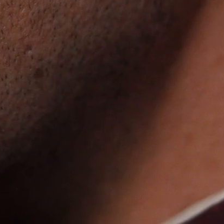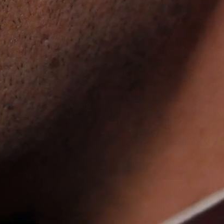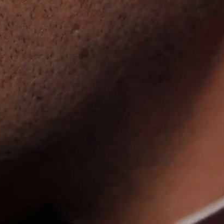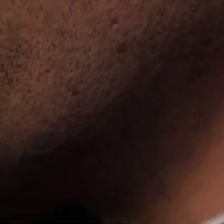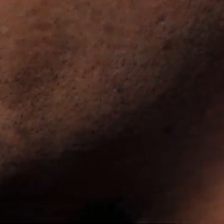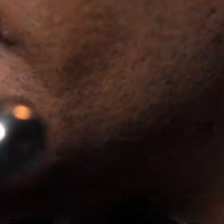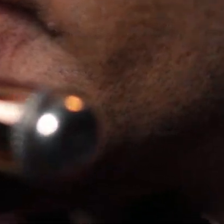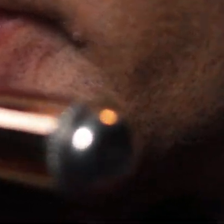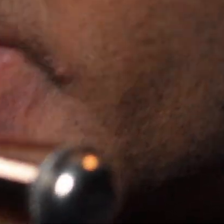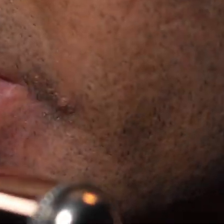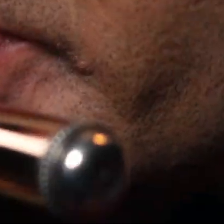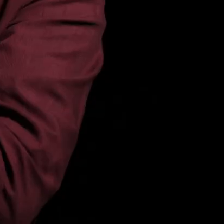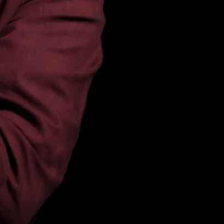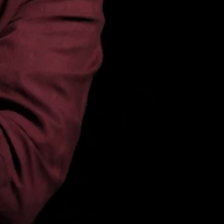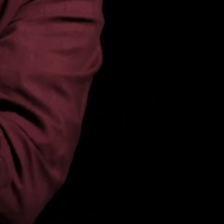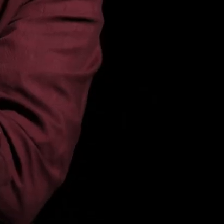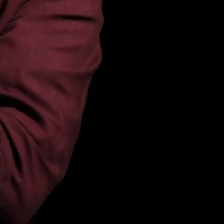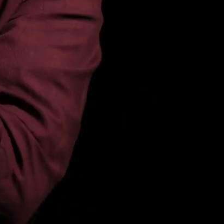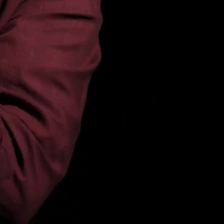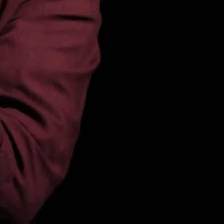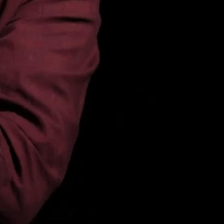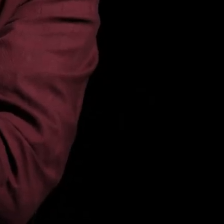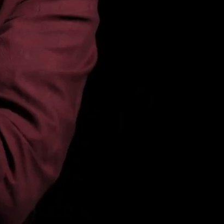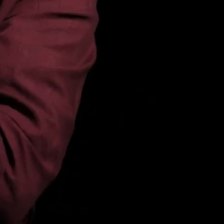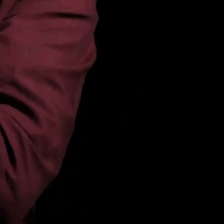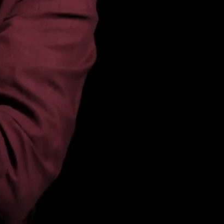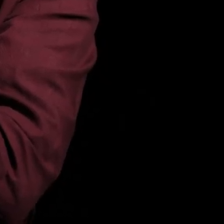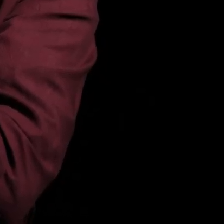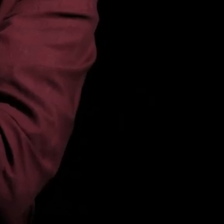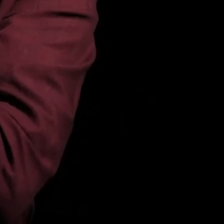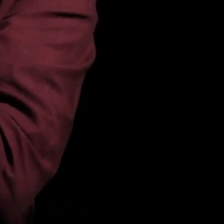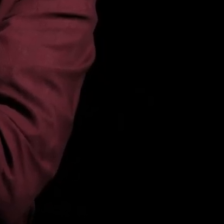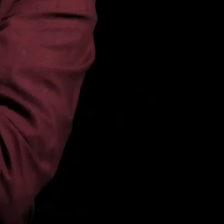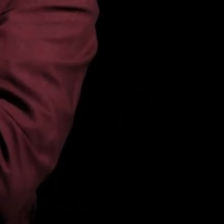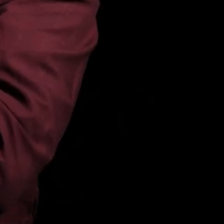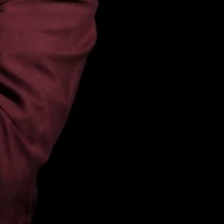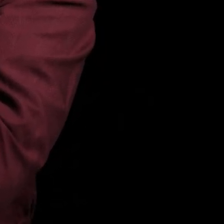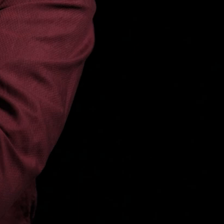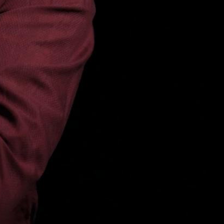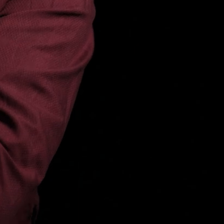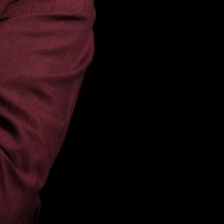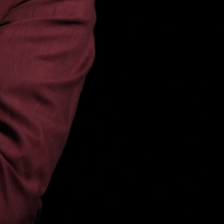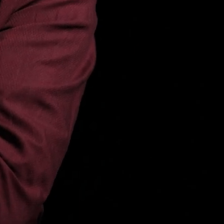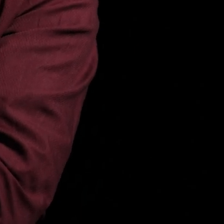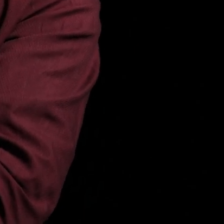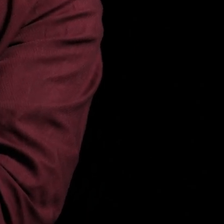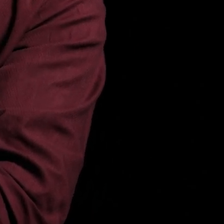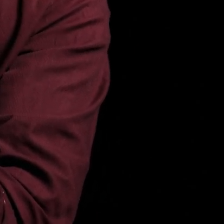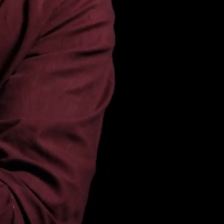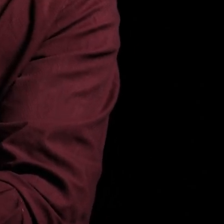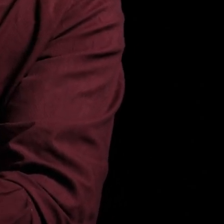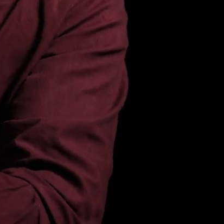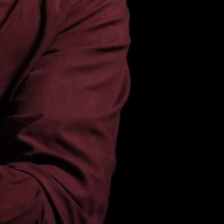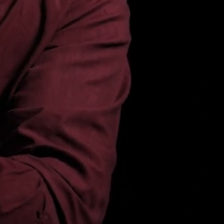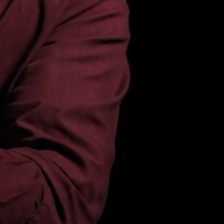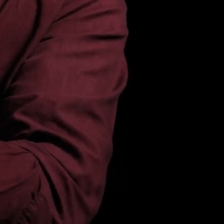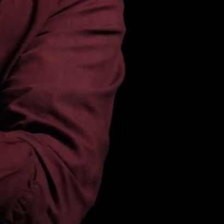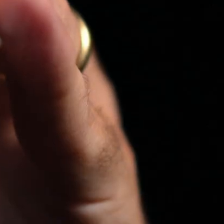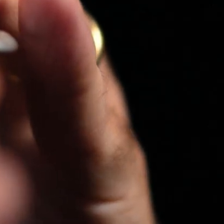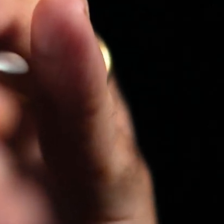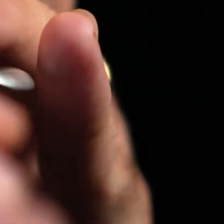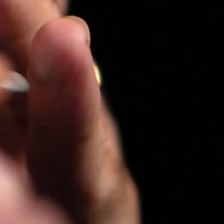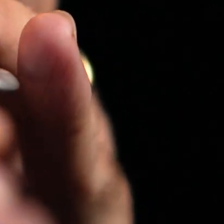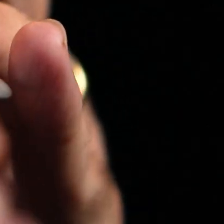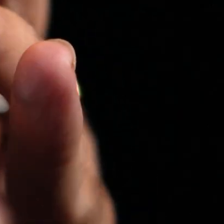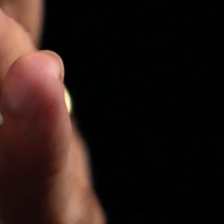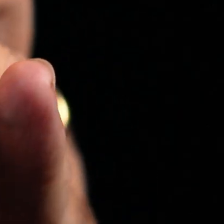Do homem tocando a flauta transversal. Agora, visto do peito para cima. Ele é branco, de cabelos pretos curtos. Usa